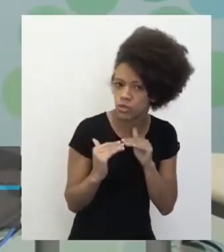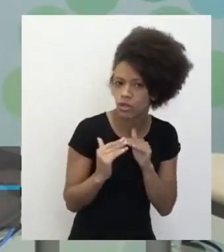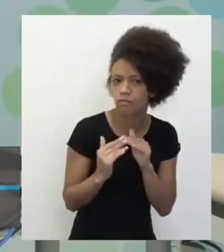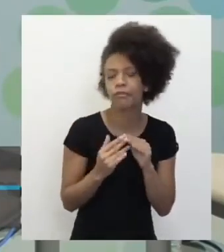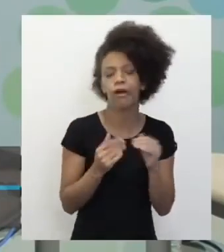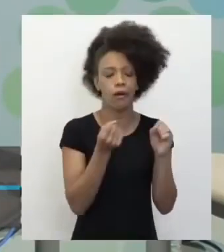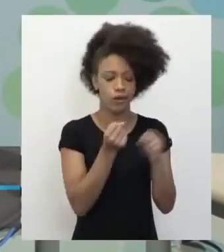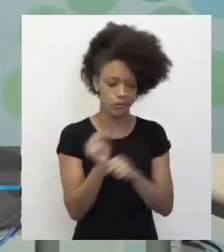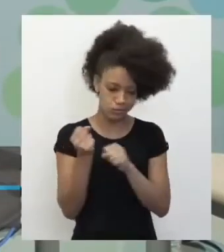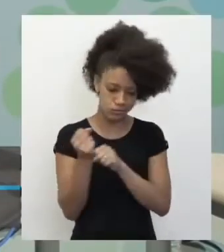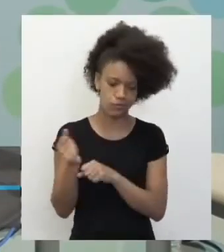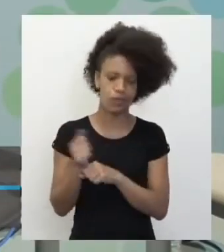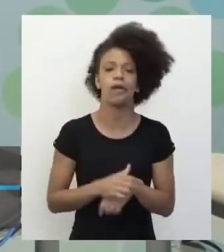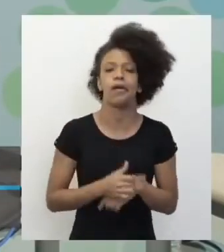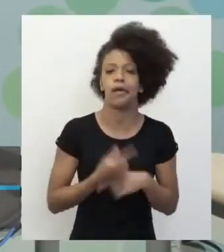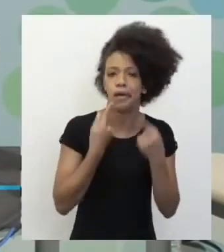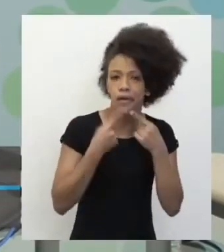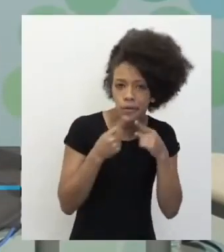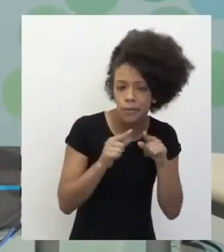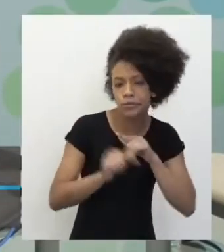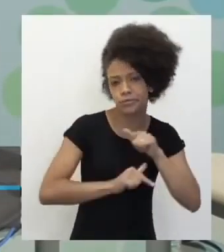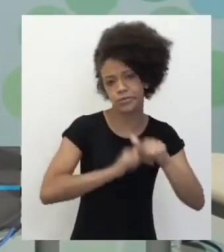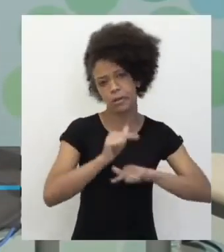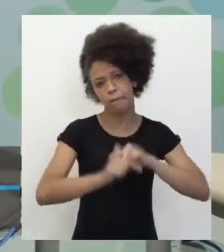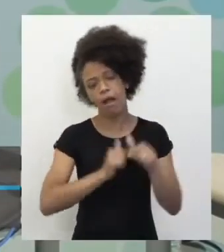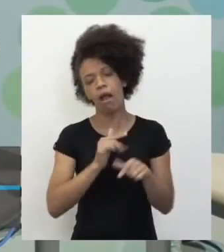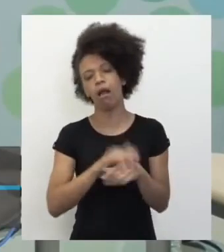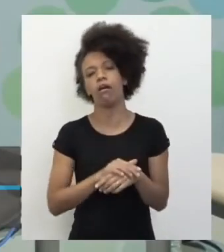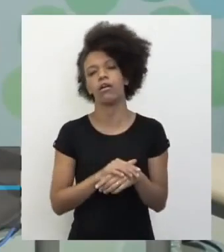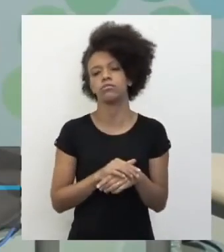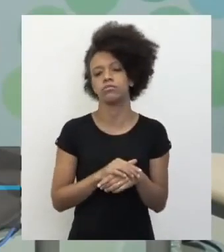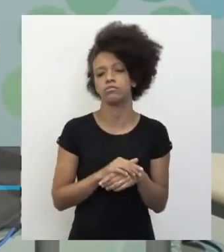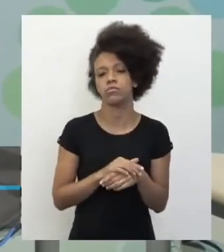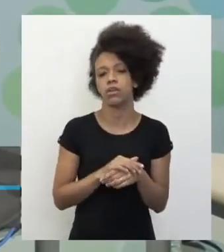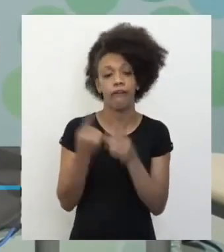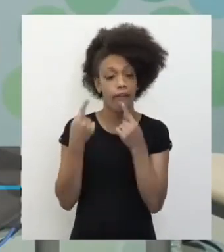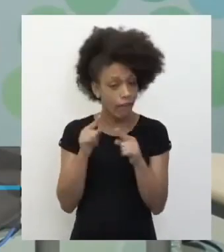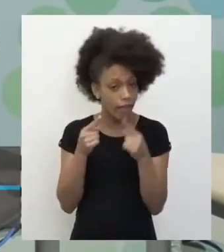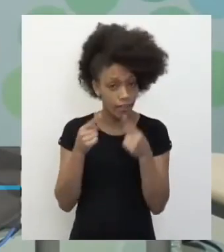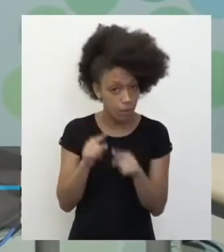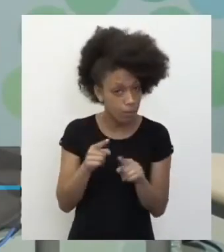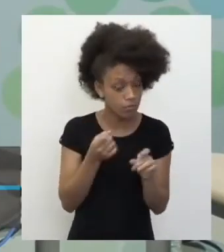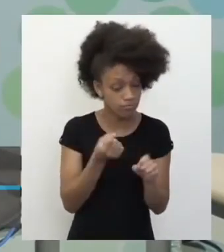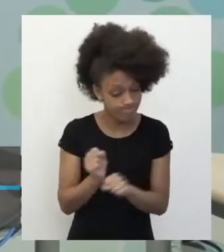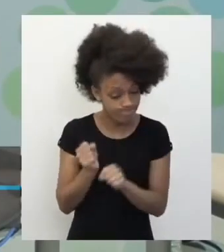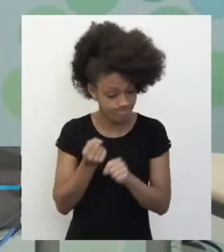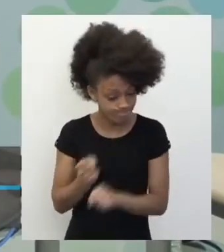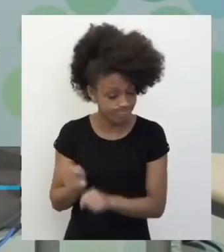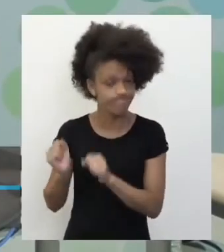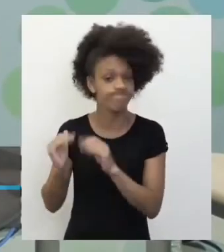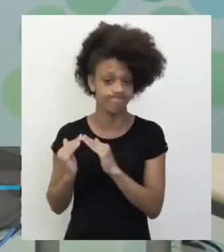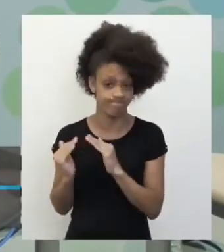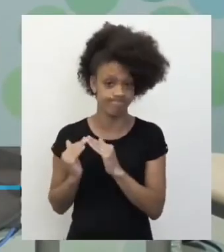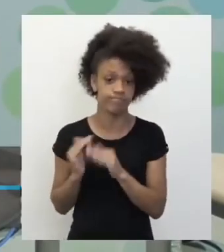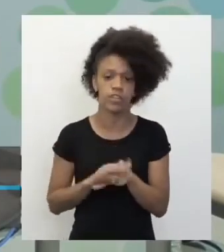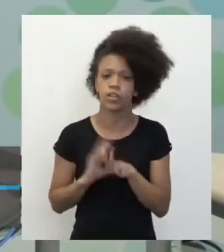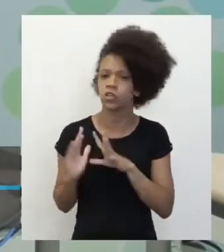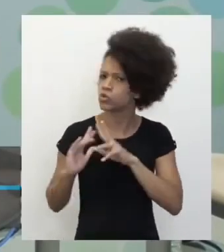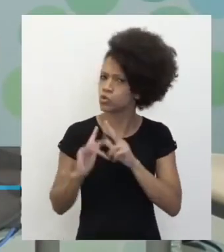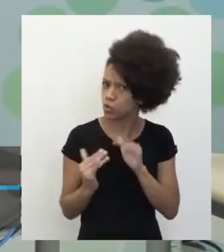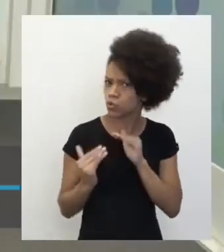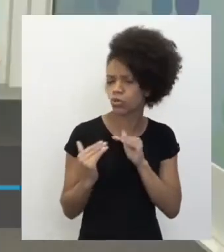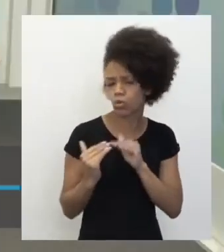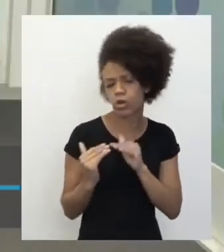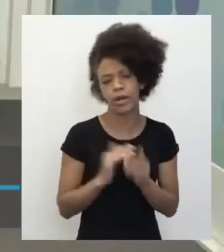serviço doméstico. Ela está reclamando do trabalho. Ela está reclamando do trabalho doméstico. Todos os alunos falam a mesma